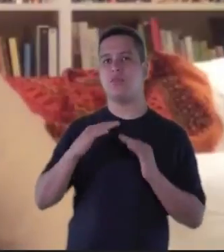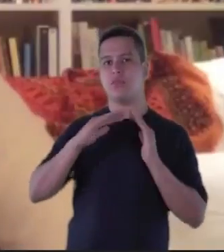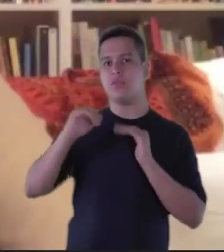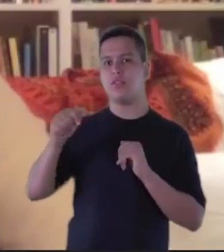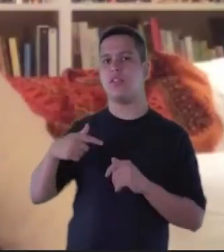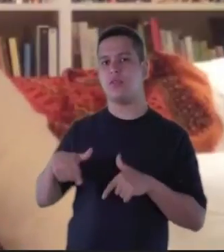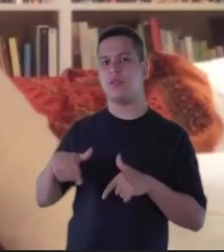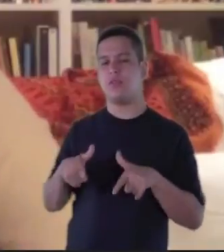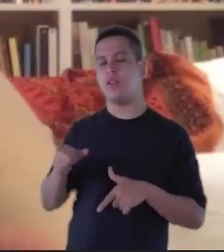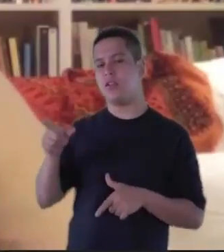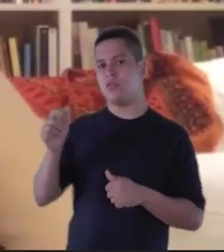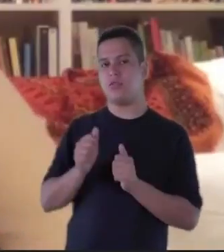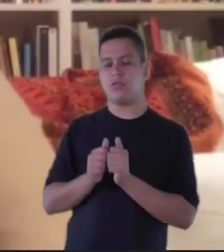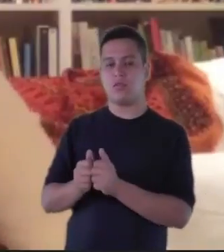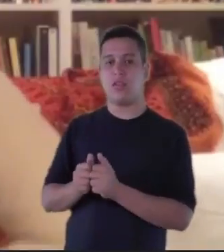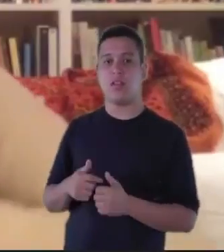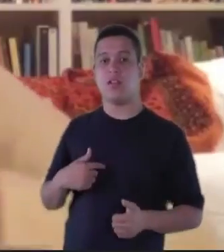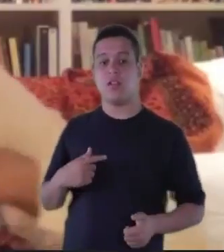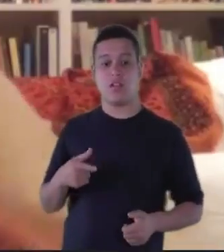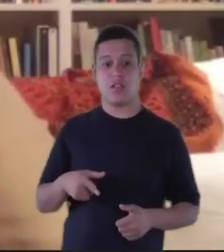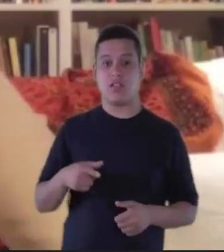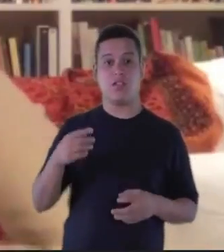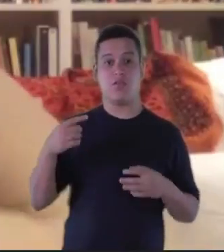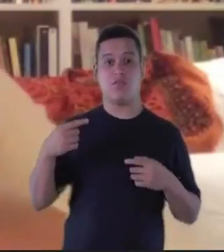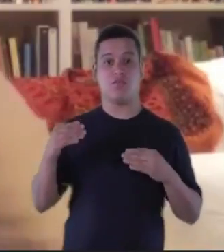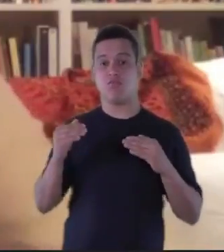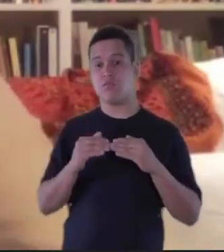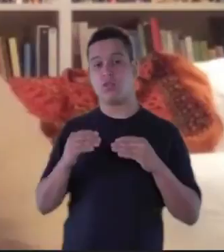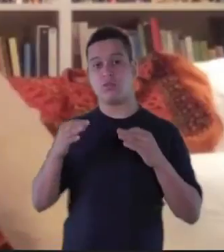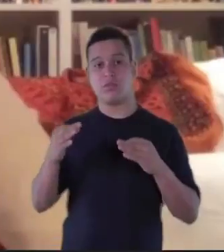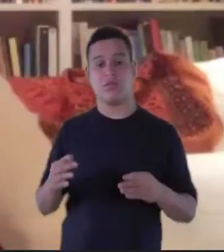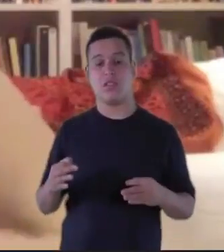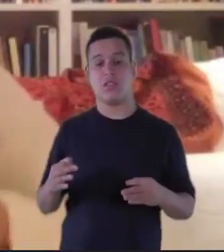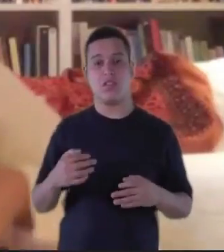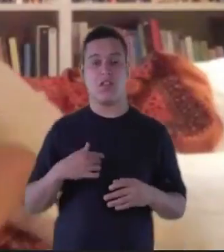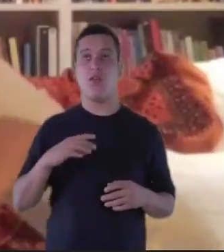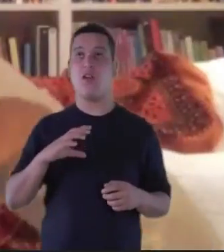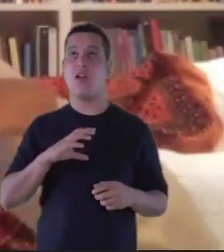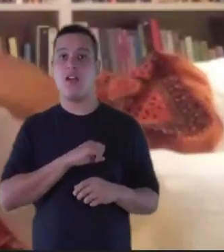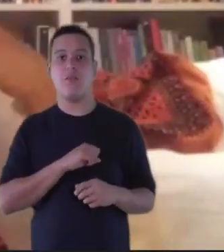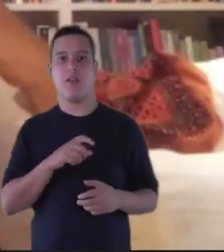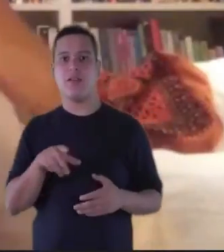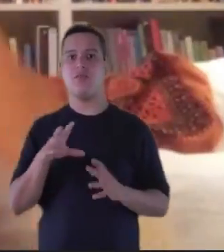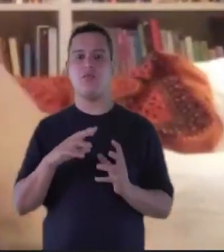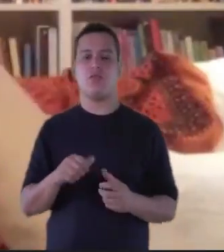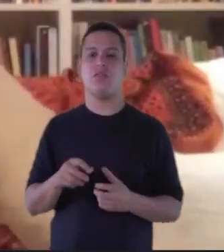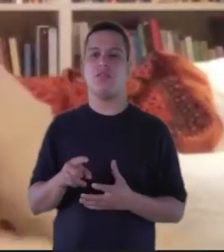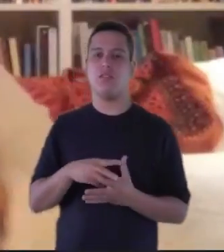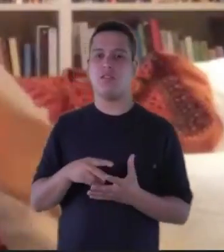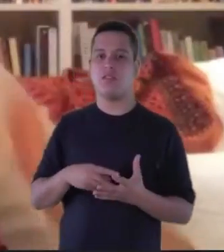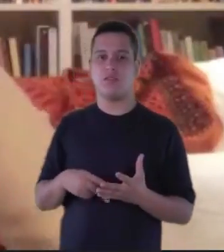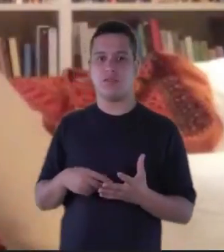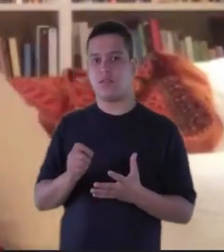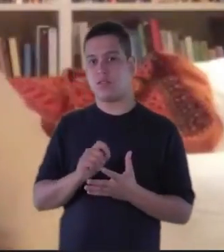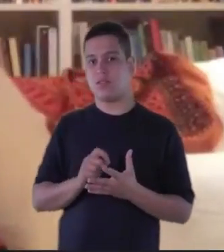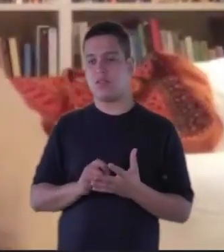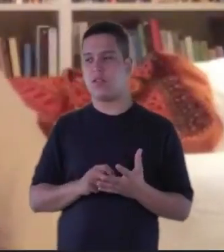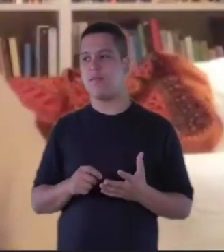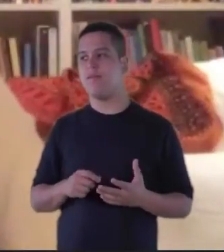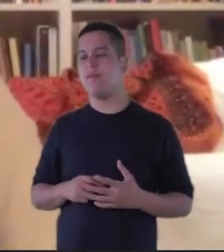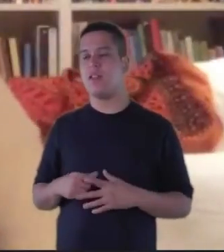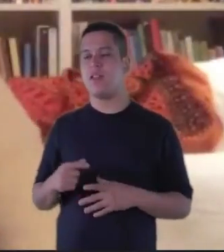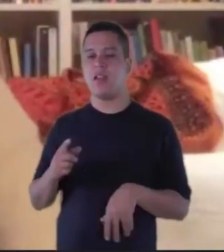escrevendo também, e a gente deu super certo, escrevi, adorei o roteiro. Chegou uma hora, começou a passar o tempo,